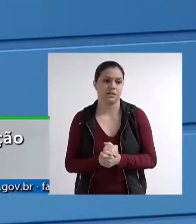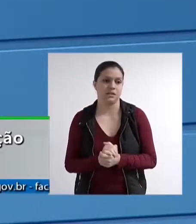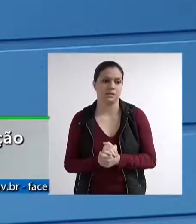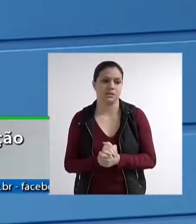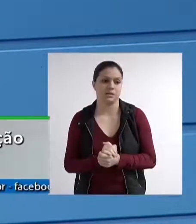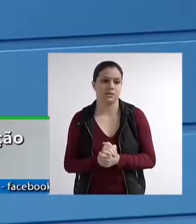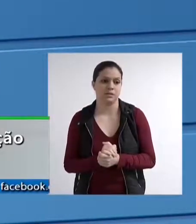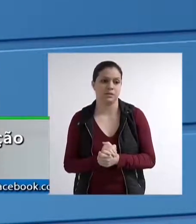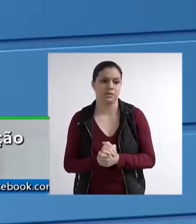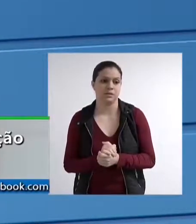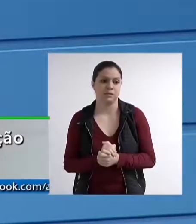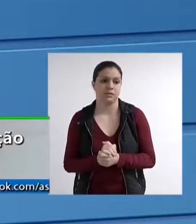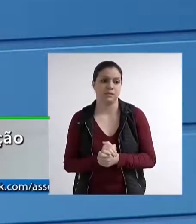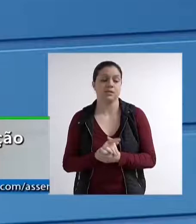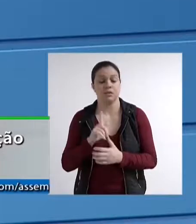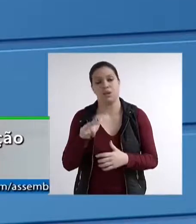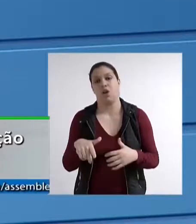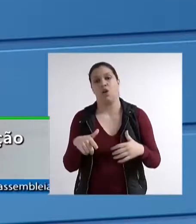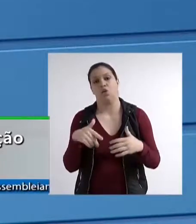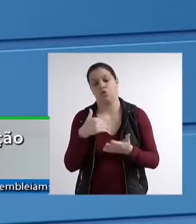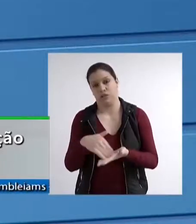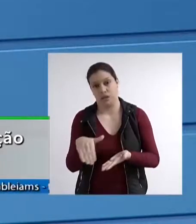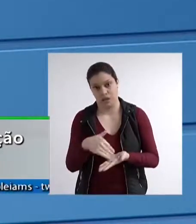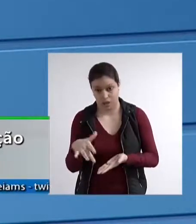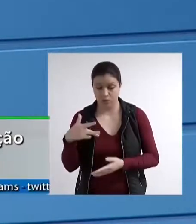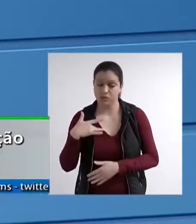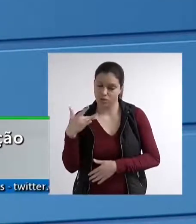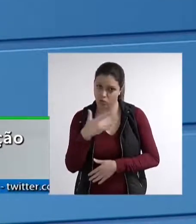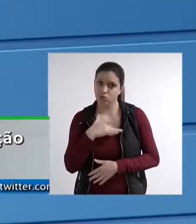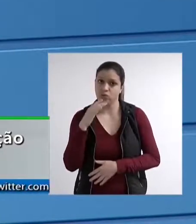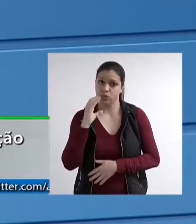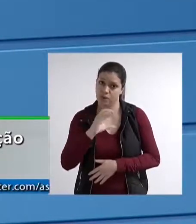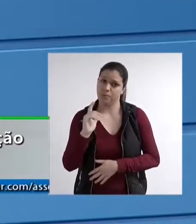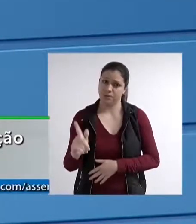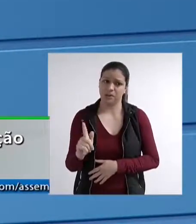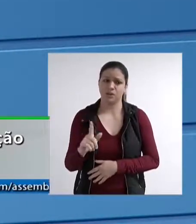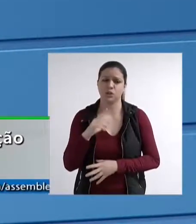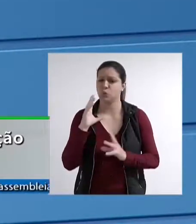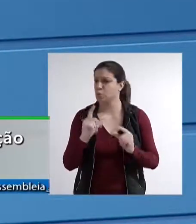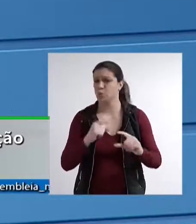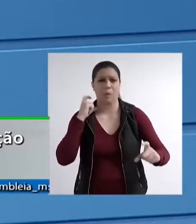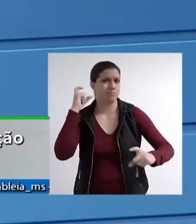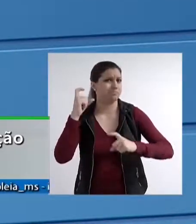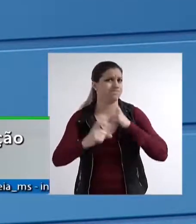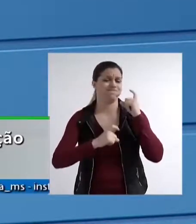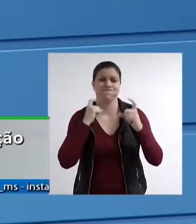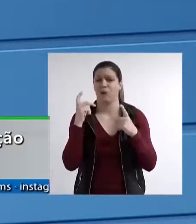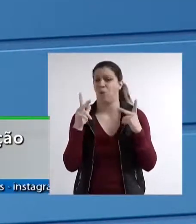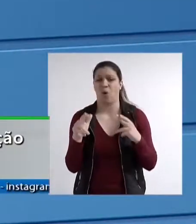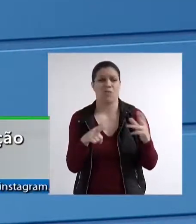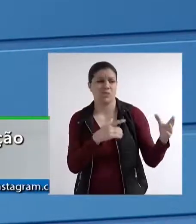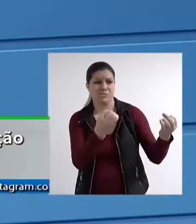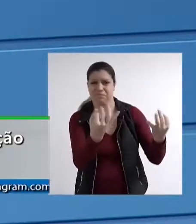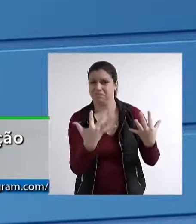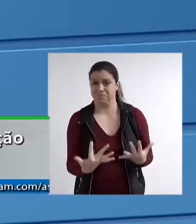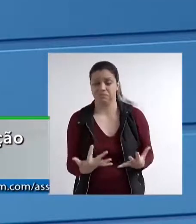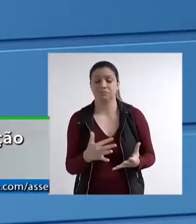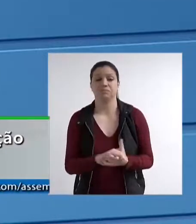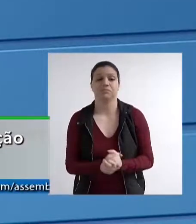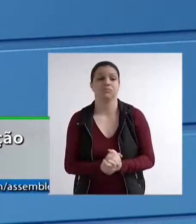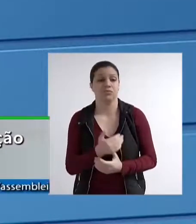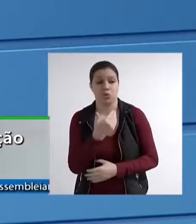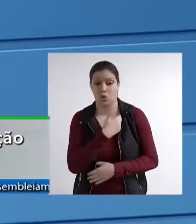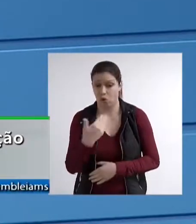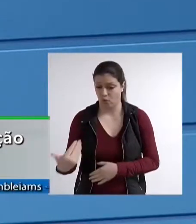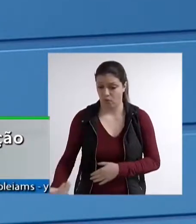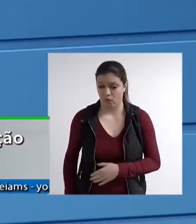o secretário de Saúde de Campo Grande, todos preocupados com essa questão. Como disse Vossa Excelência com muita propriedade, o